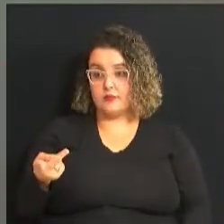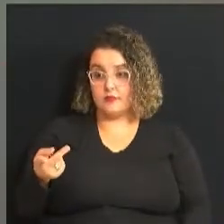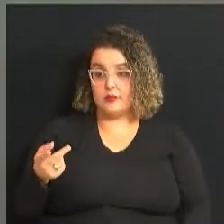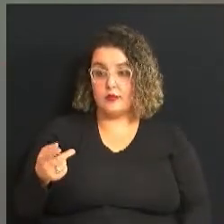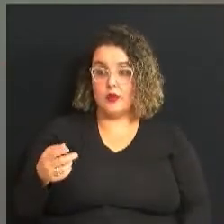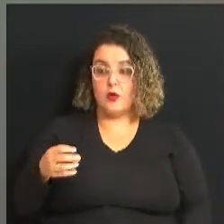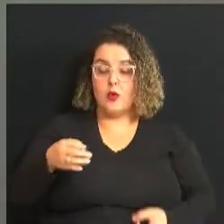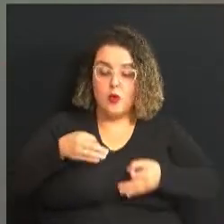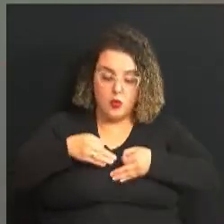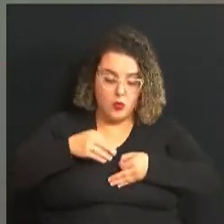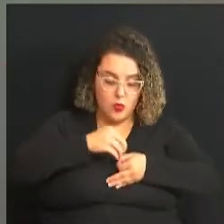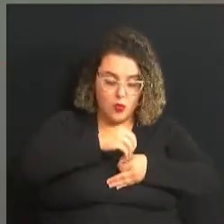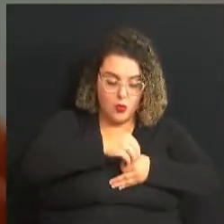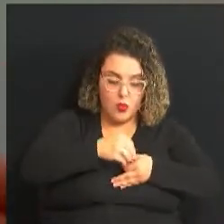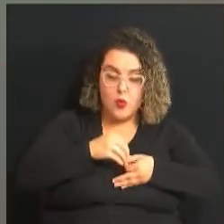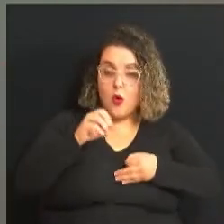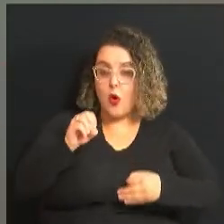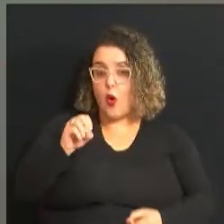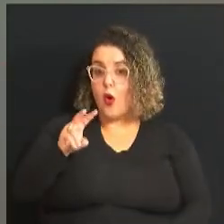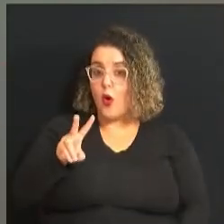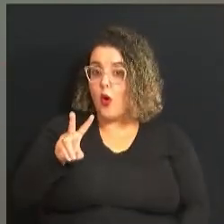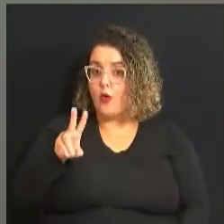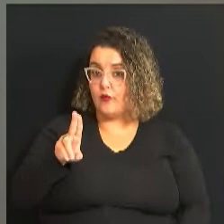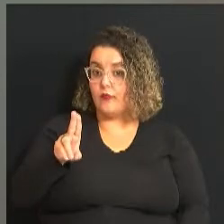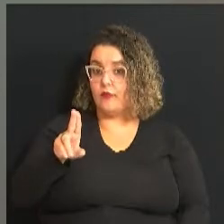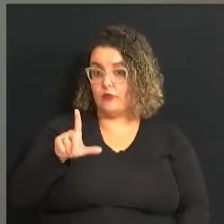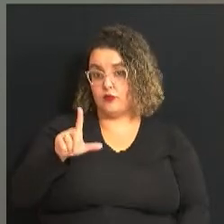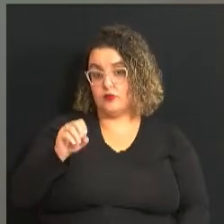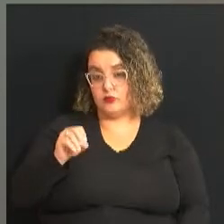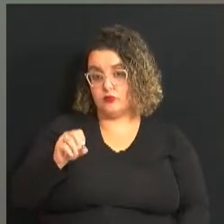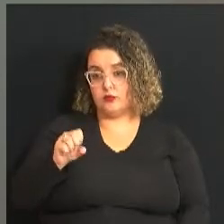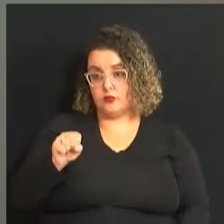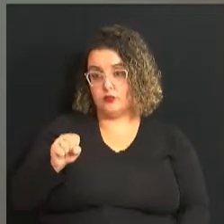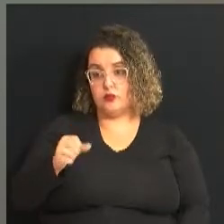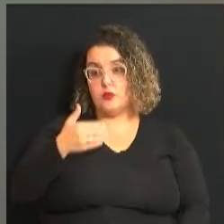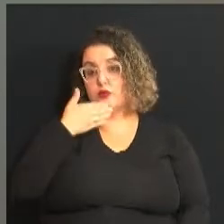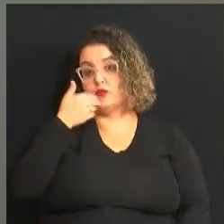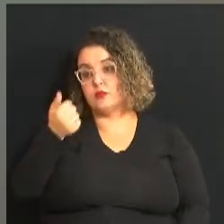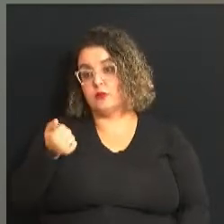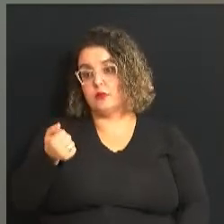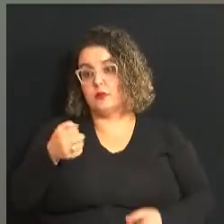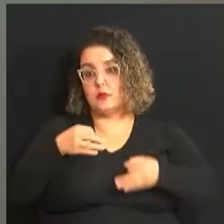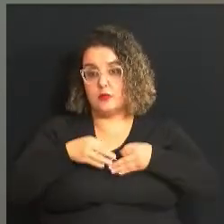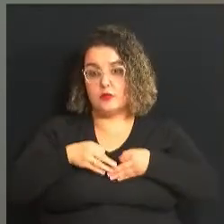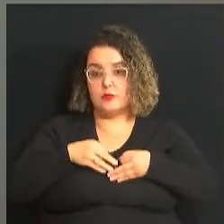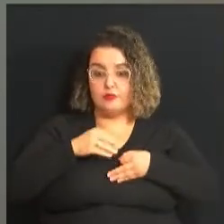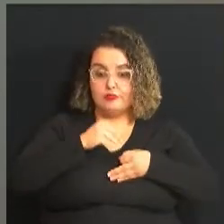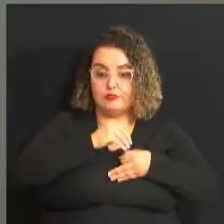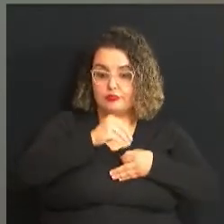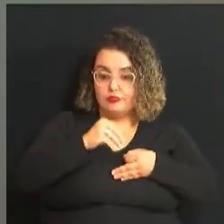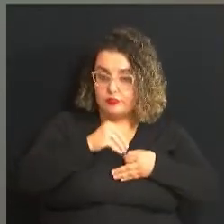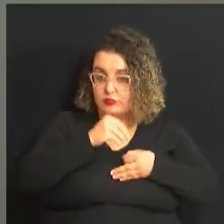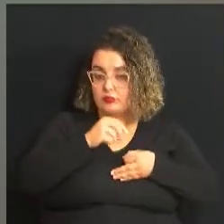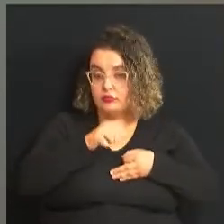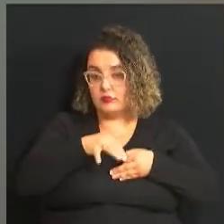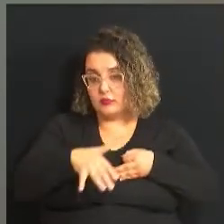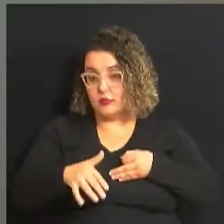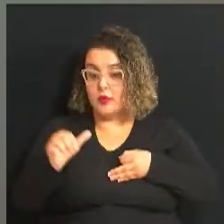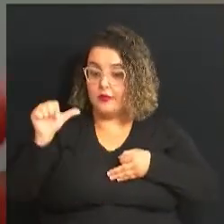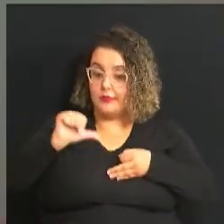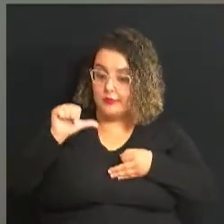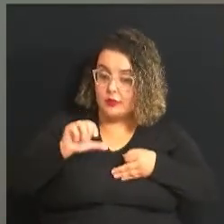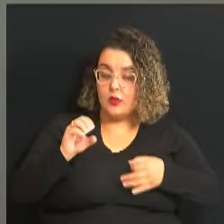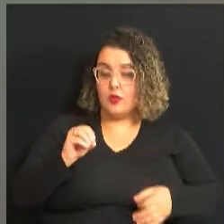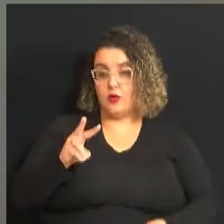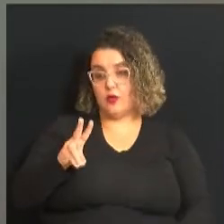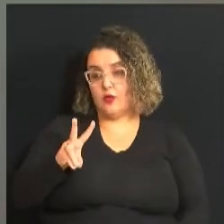mulher, né? Conforme vai passando o tempo, os melhores óvulos vão sendo recrutados e vão ficando os piores óvulos para